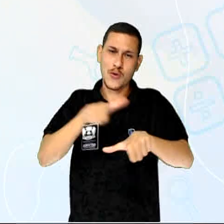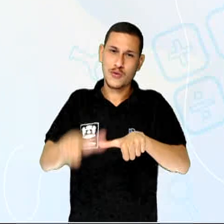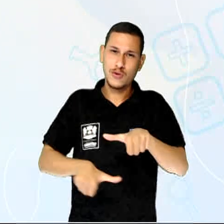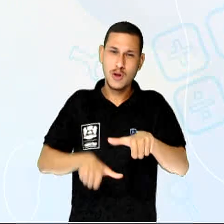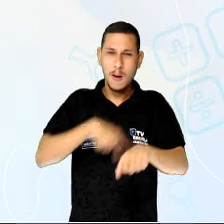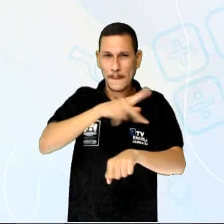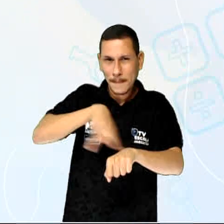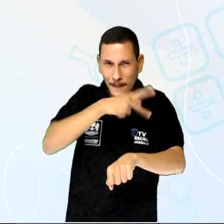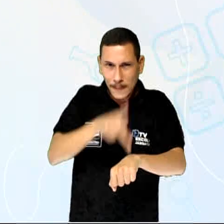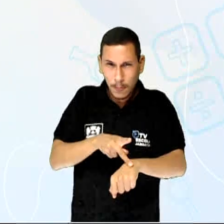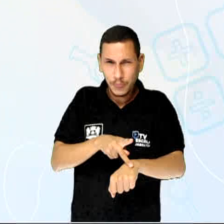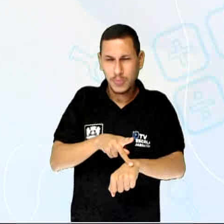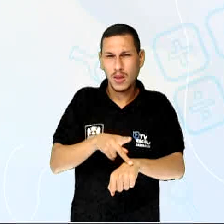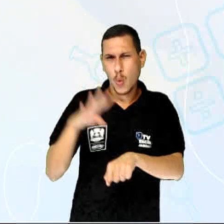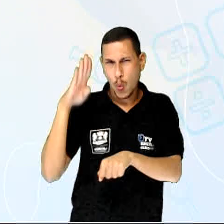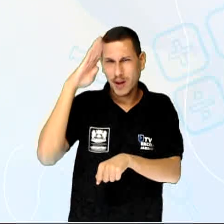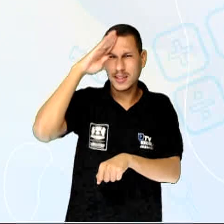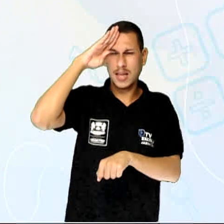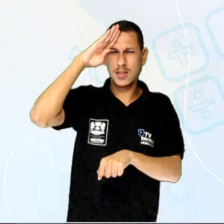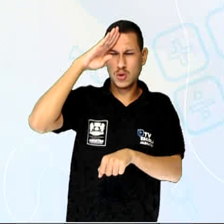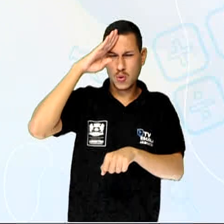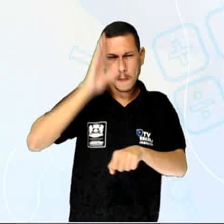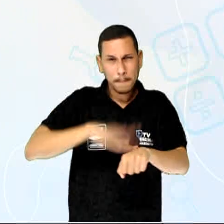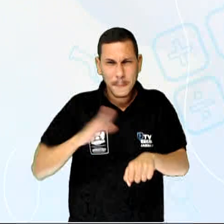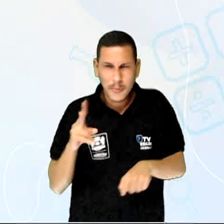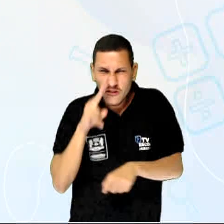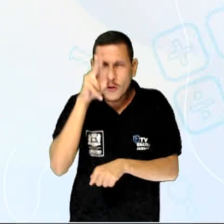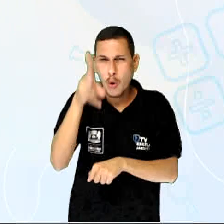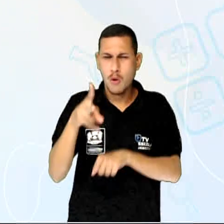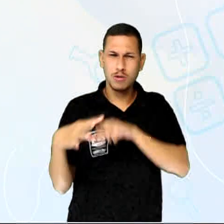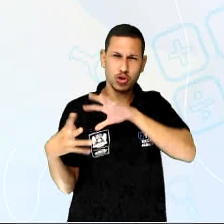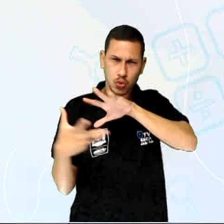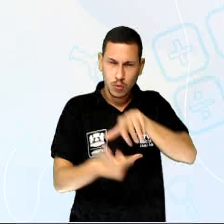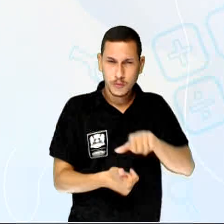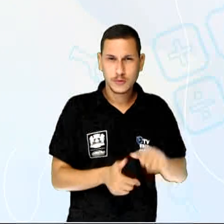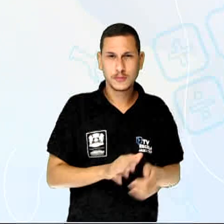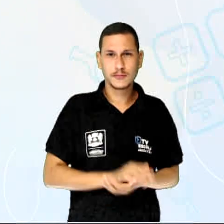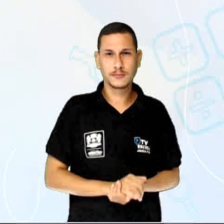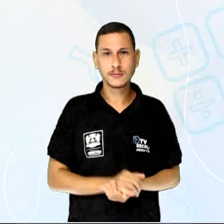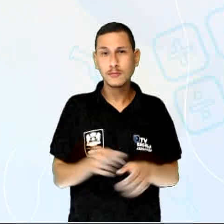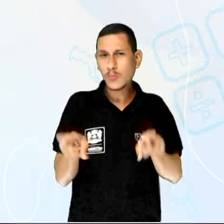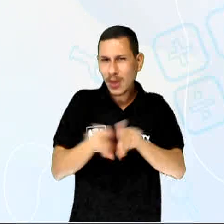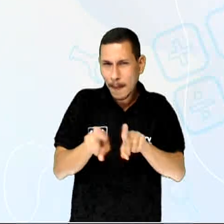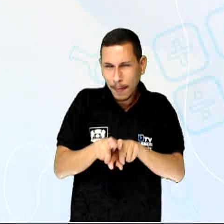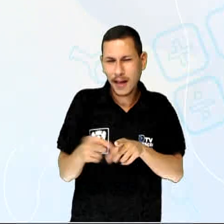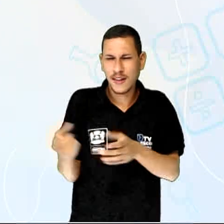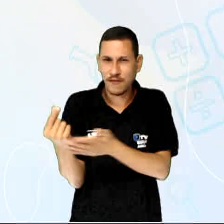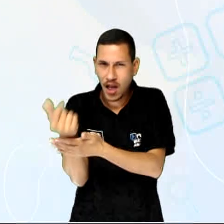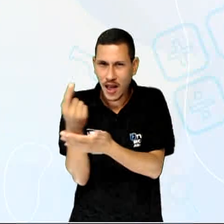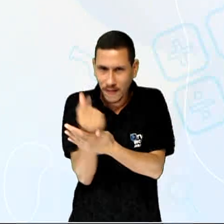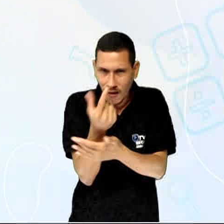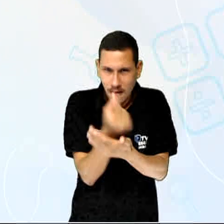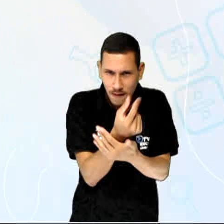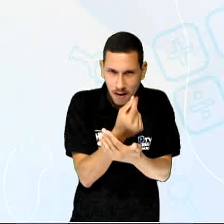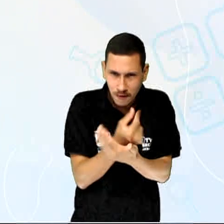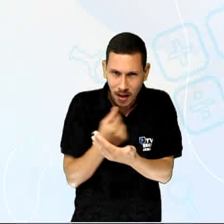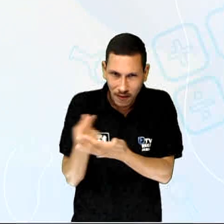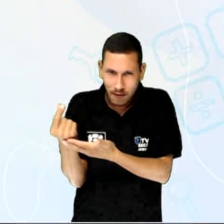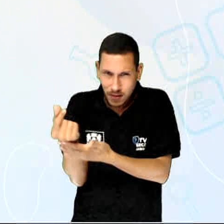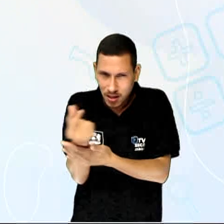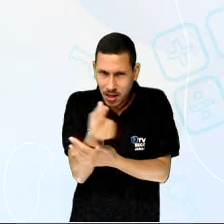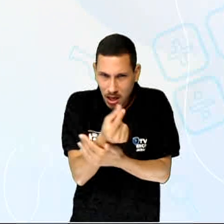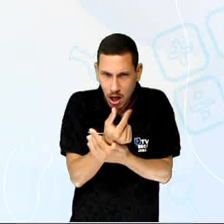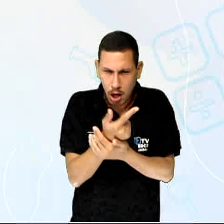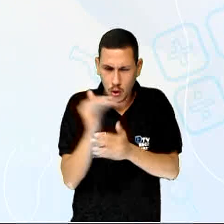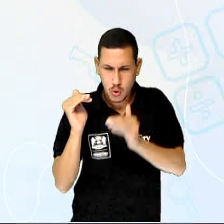tem o exército mais forte e poderoso do mundo. O mercado financeiro, né, que alça voos aí, controlando com